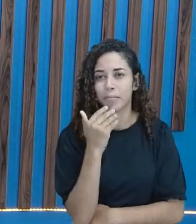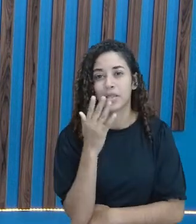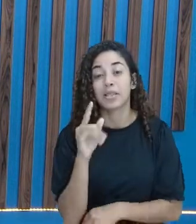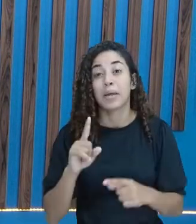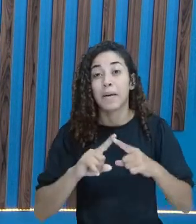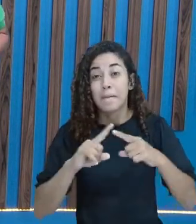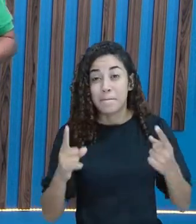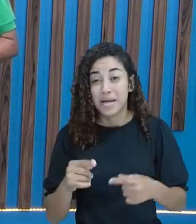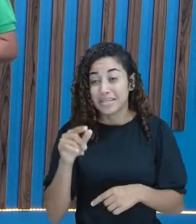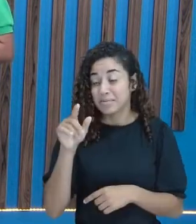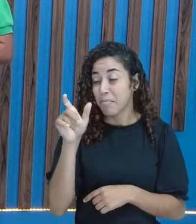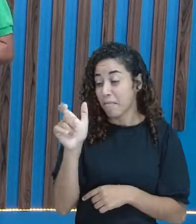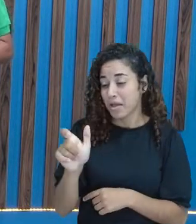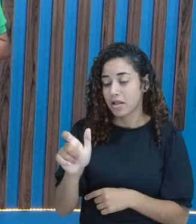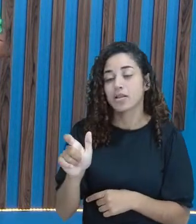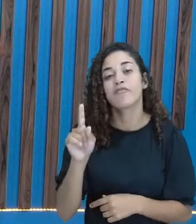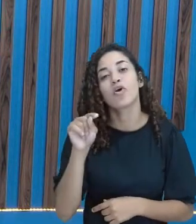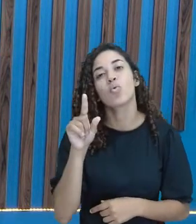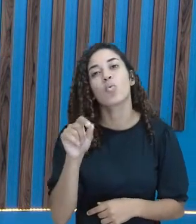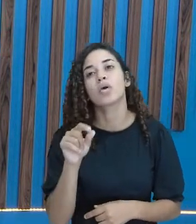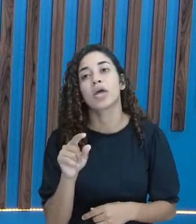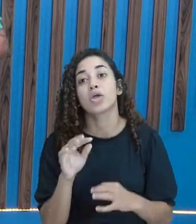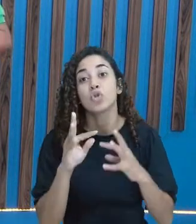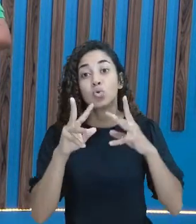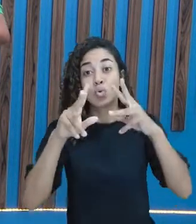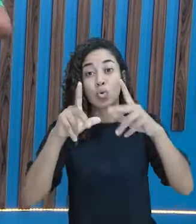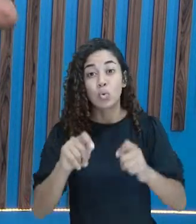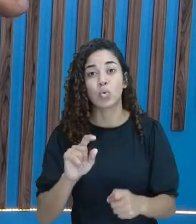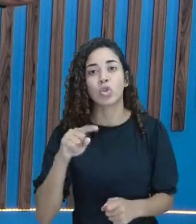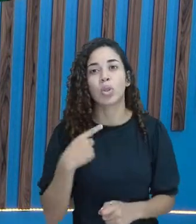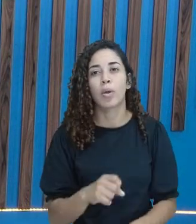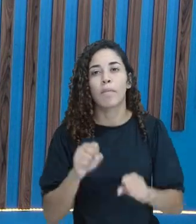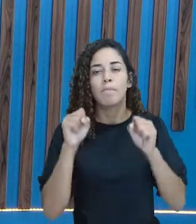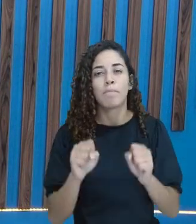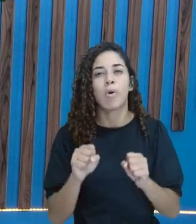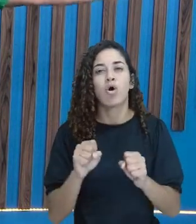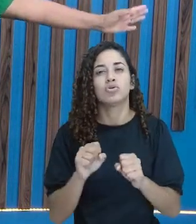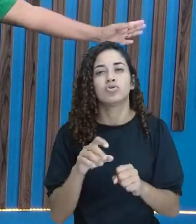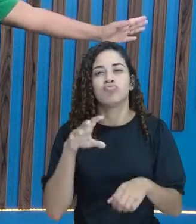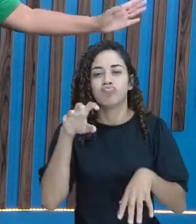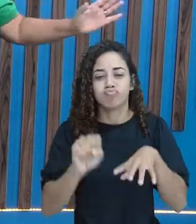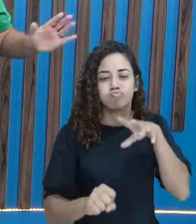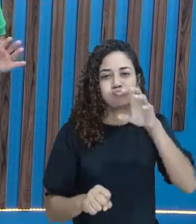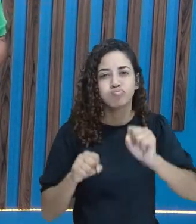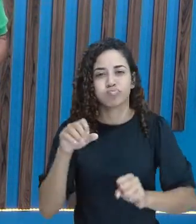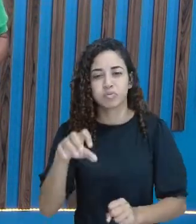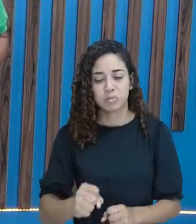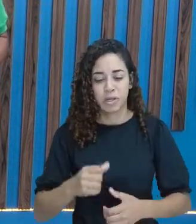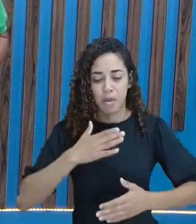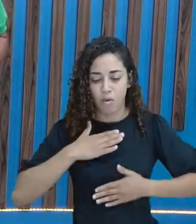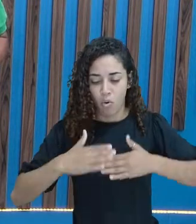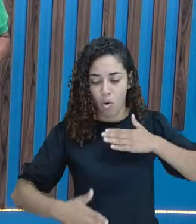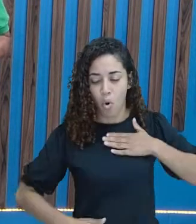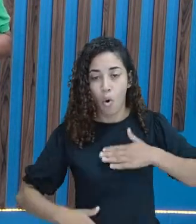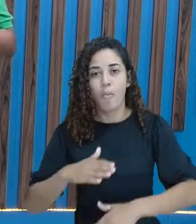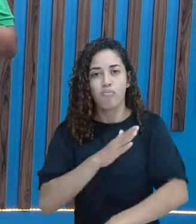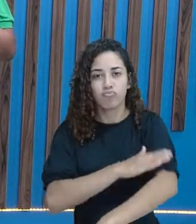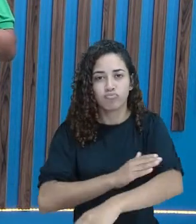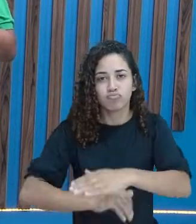quinosfera, professora Verônica, é tudo o que podemos alcançar com todas as partes do nosso corpo.